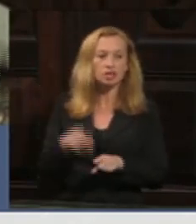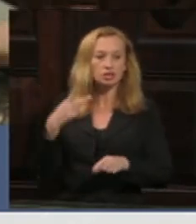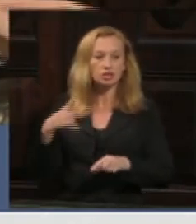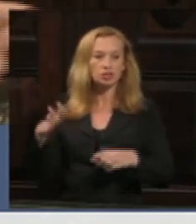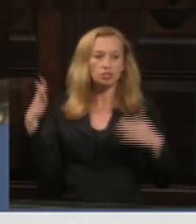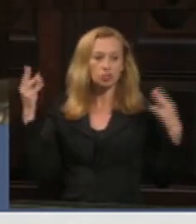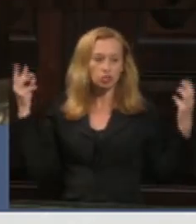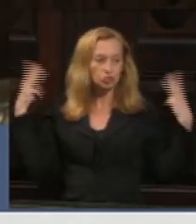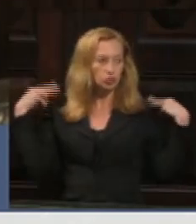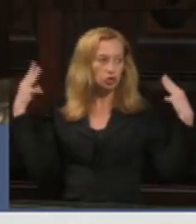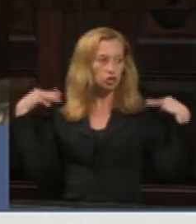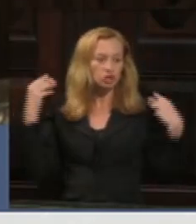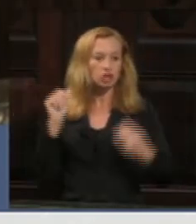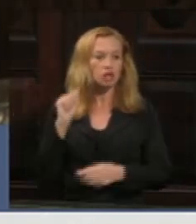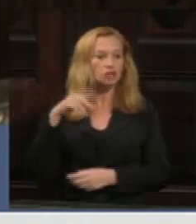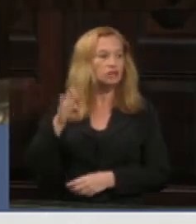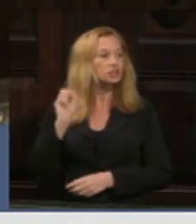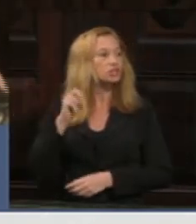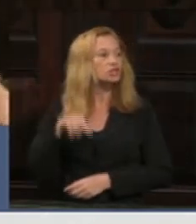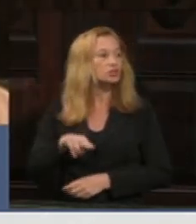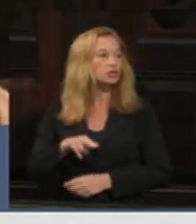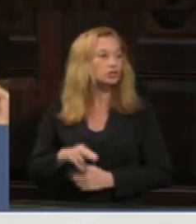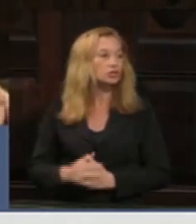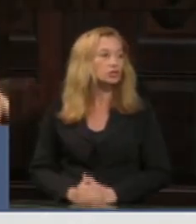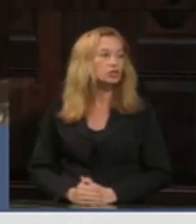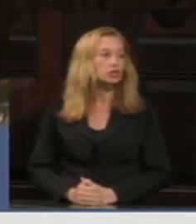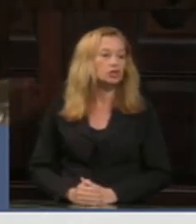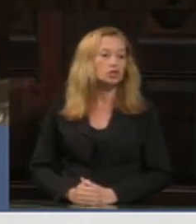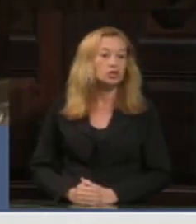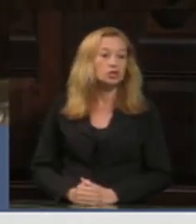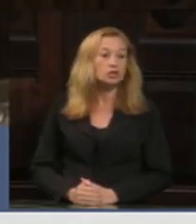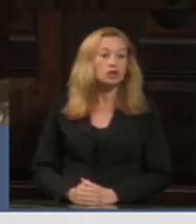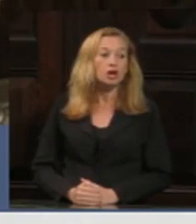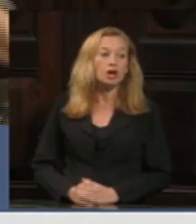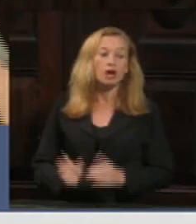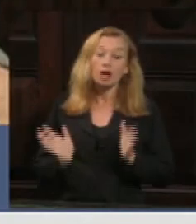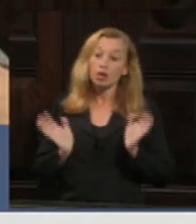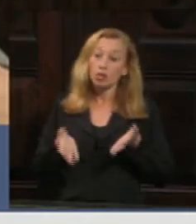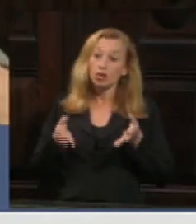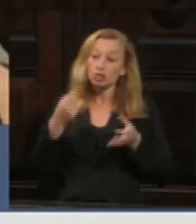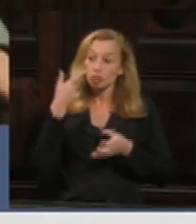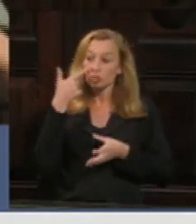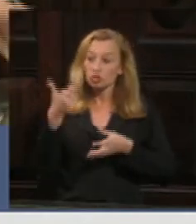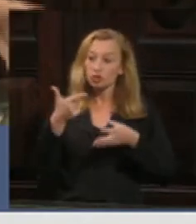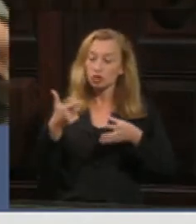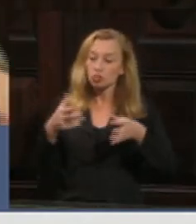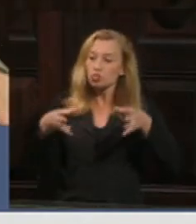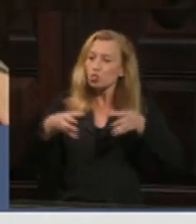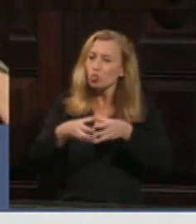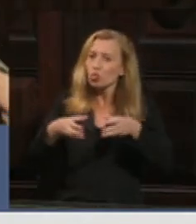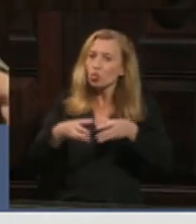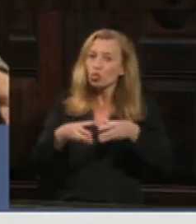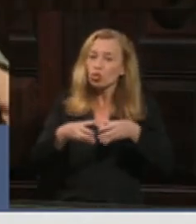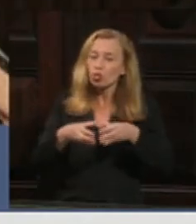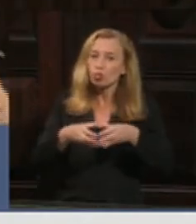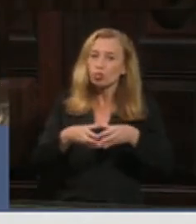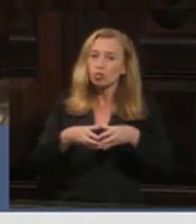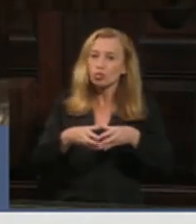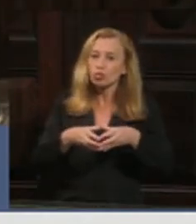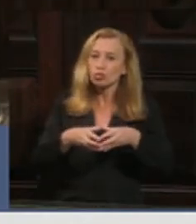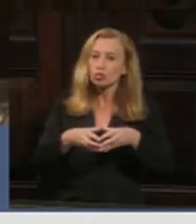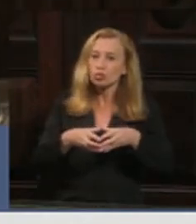se desentocou uma quadrilha de assassinos